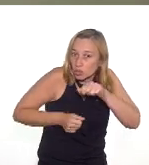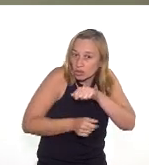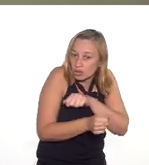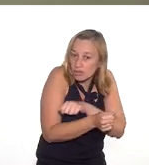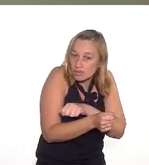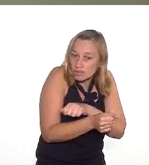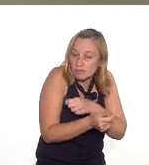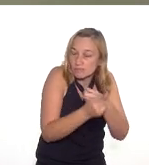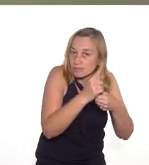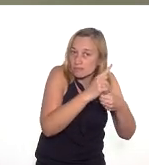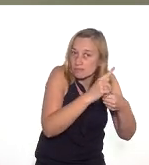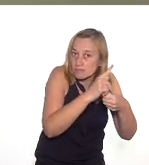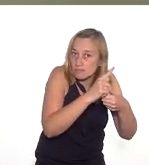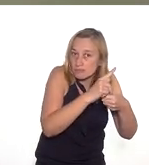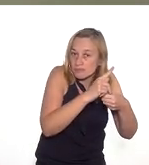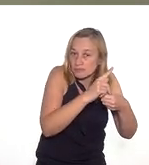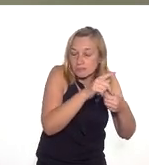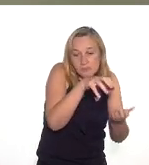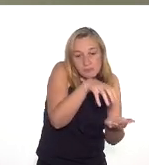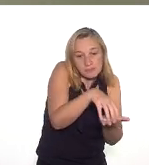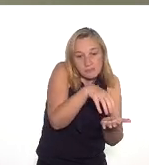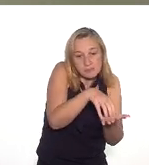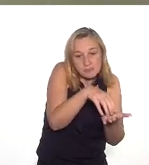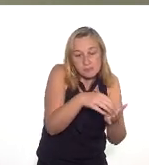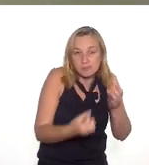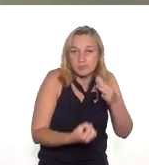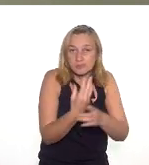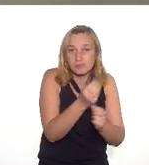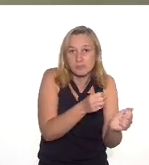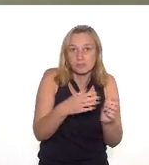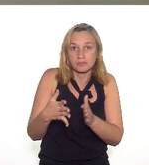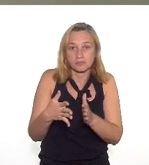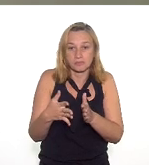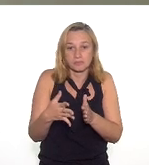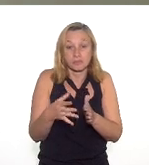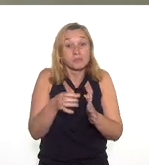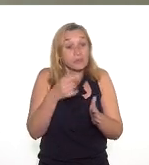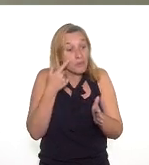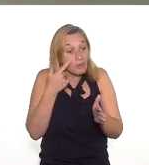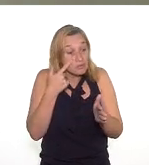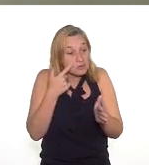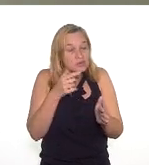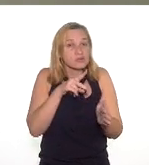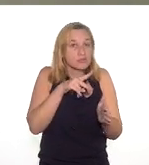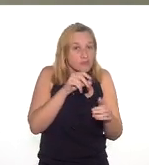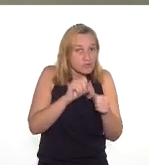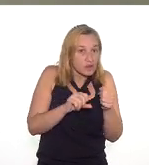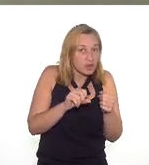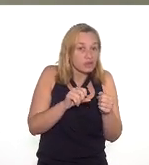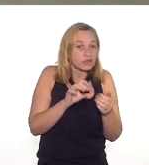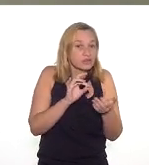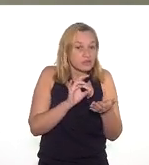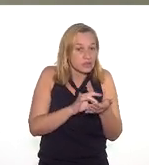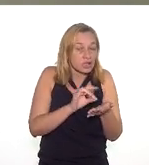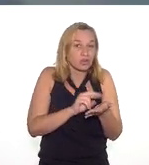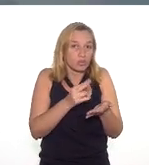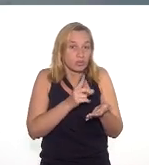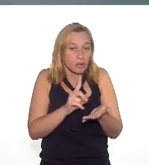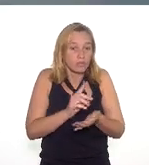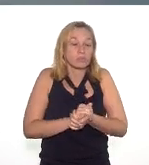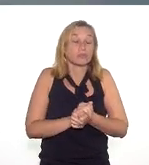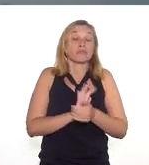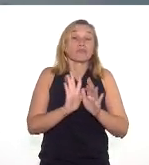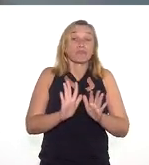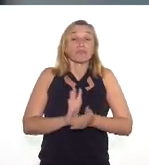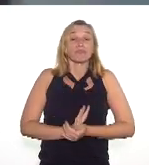da Petrobras no centro de produção, para ver se ela aloca isso mesmo? É,